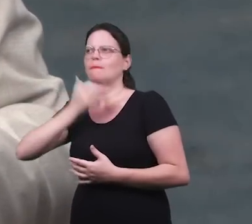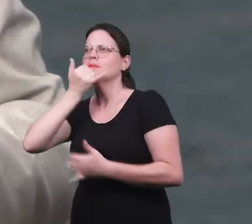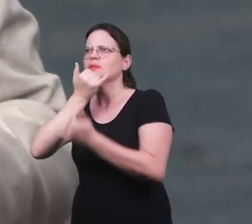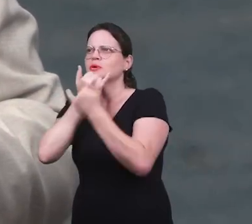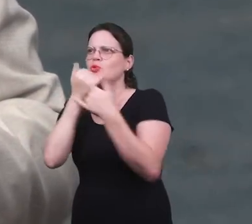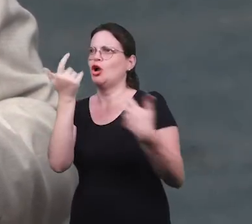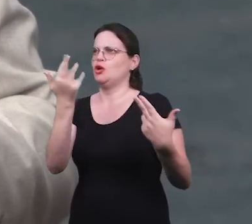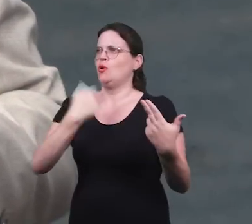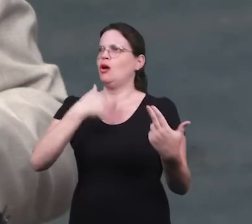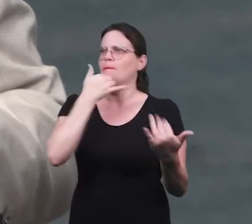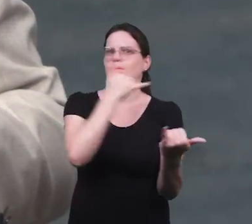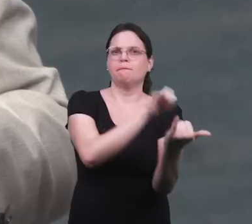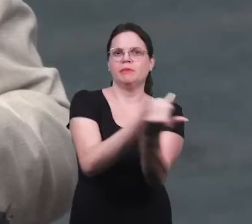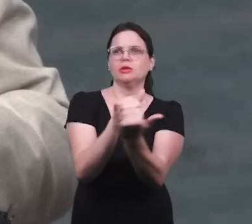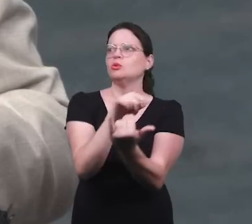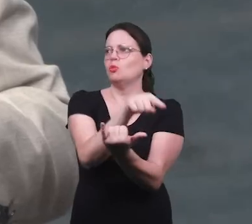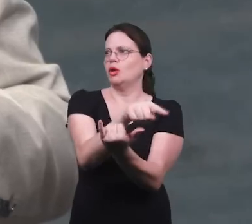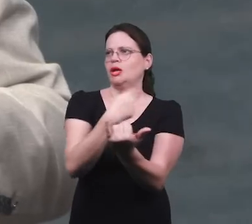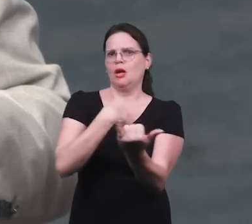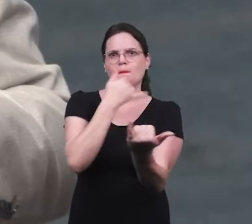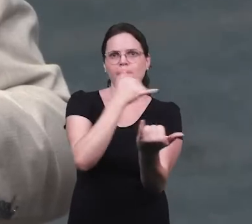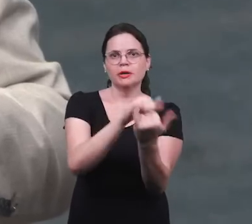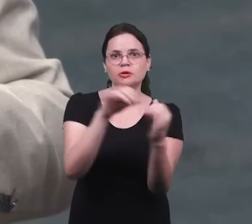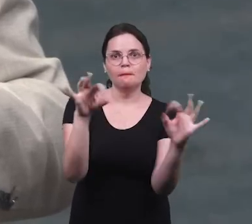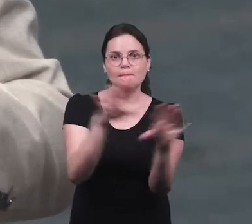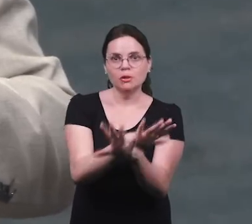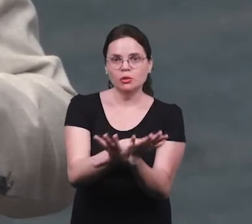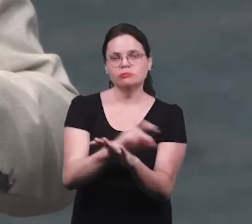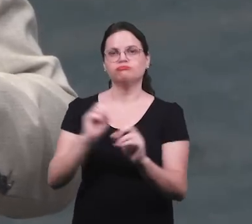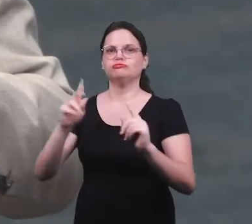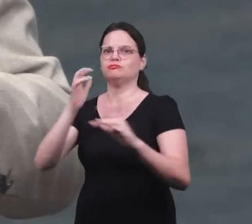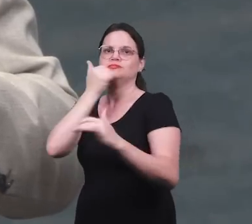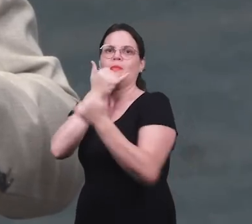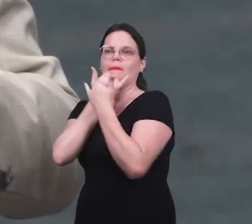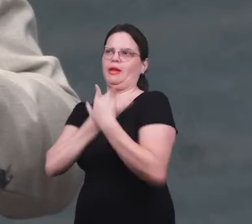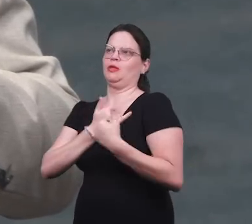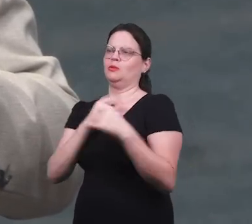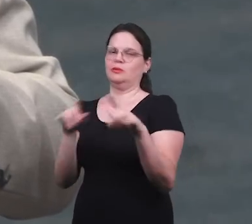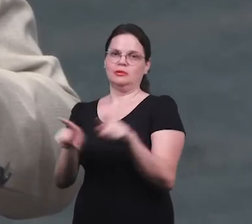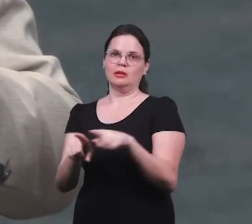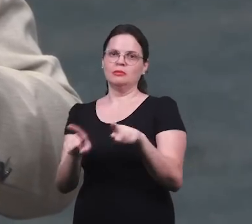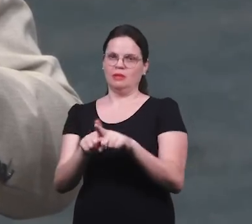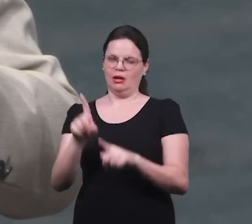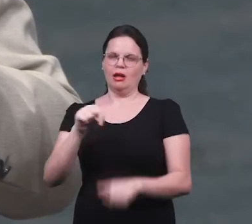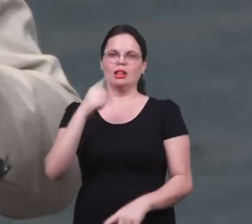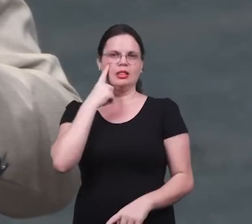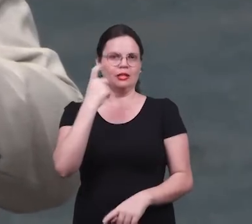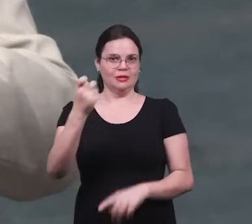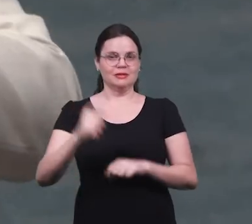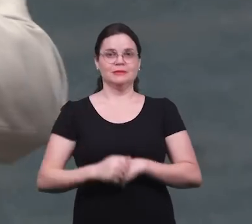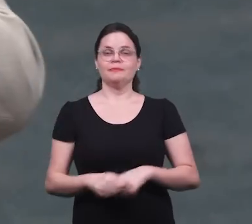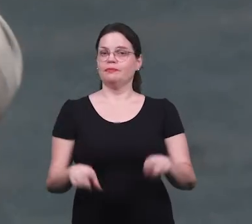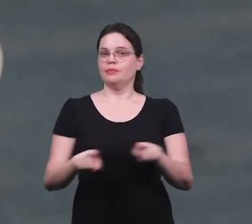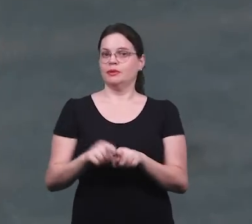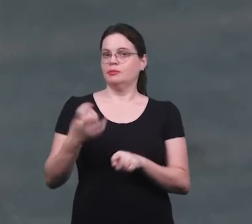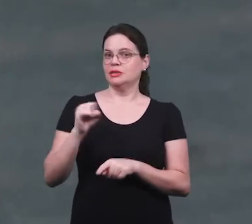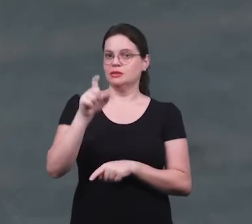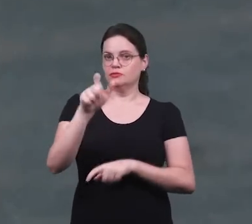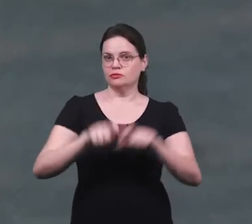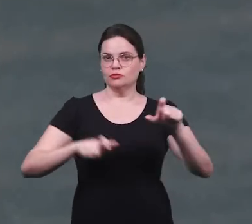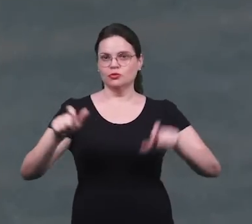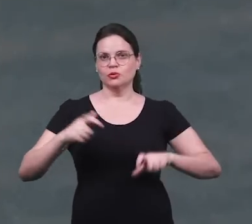bom. Isso é muito, muito interessante. E há um aspecto que, quando você